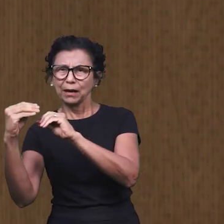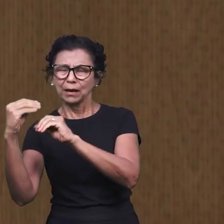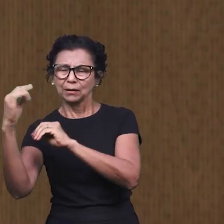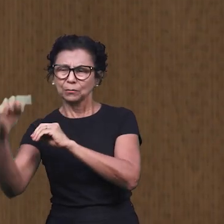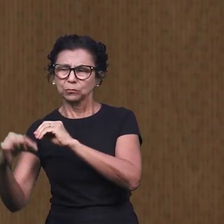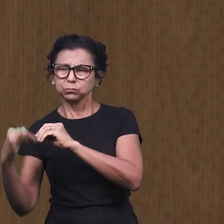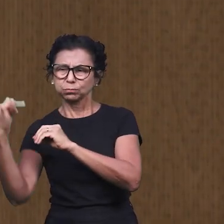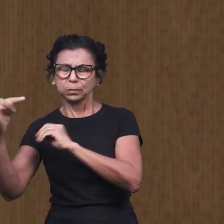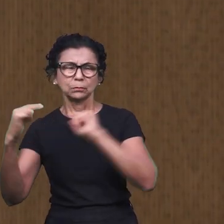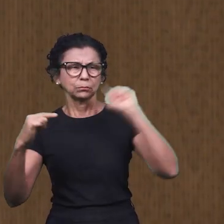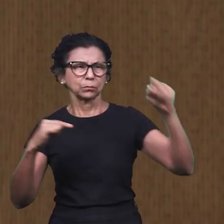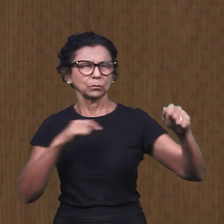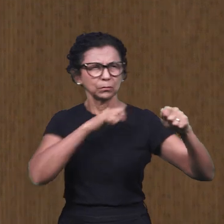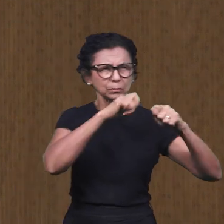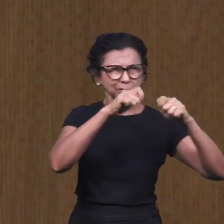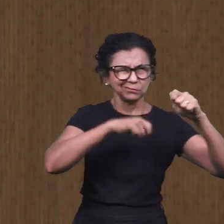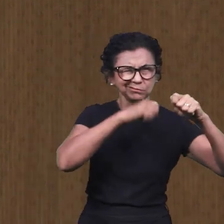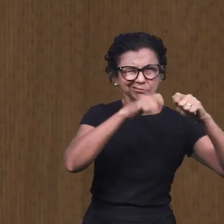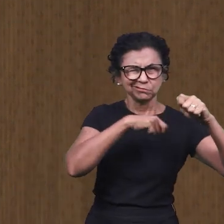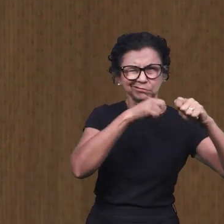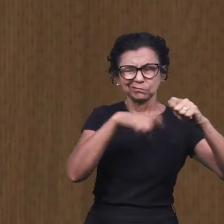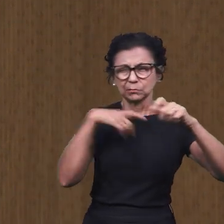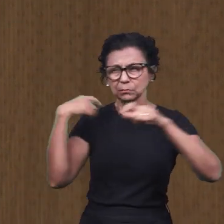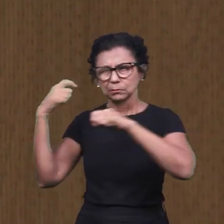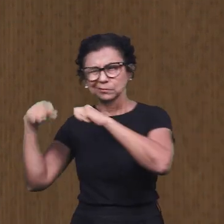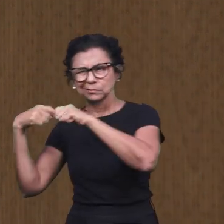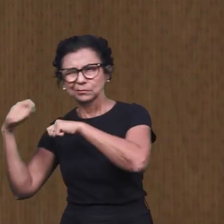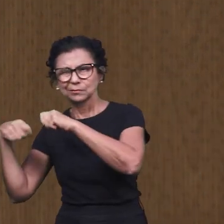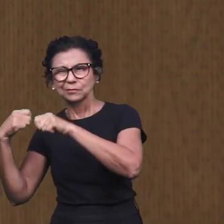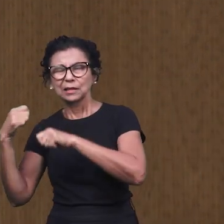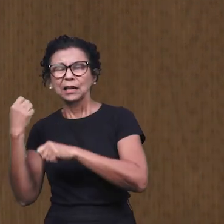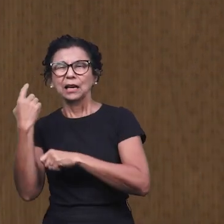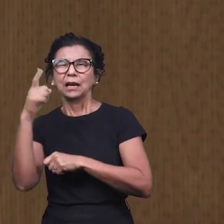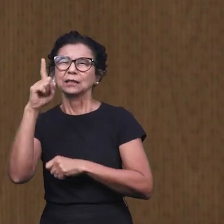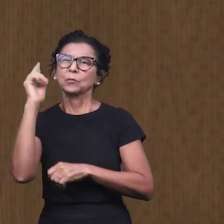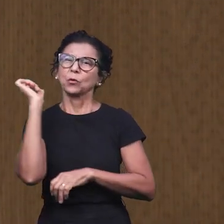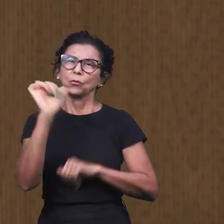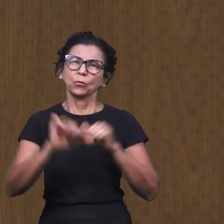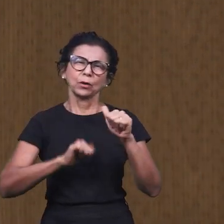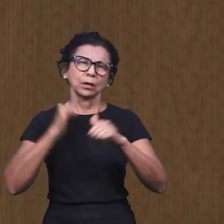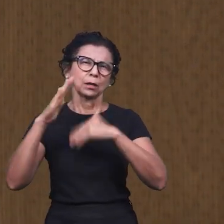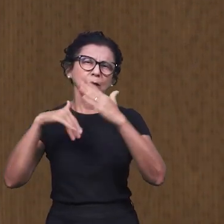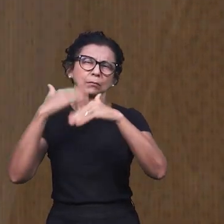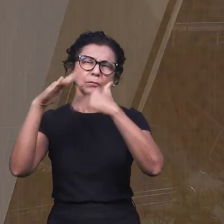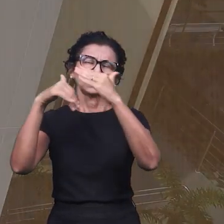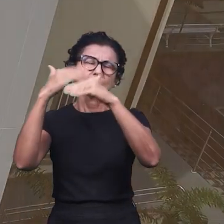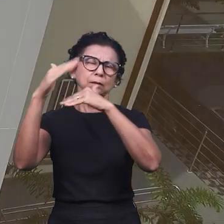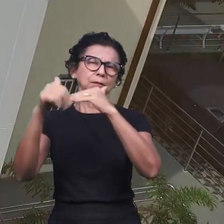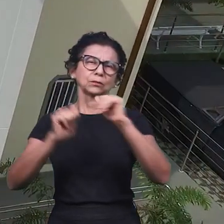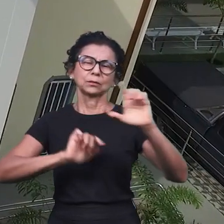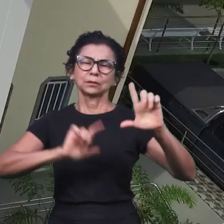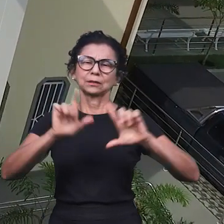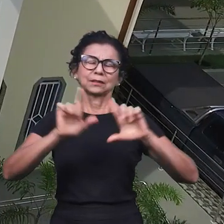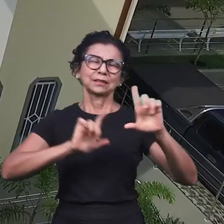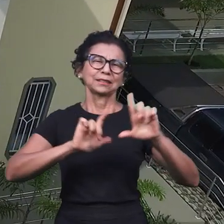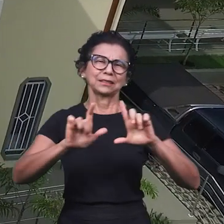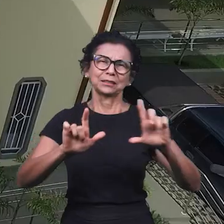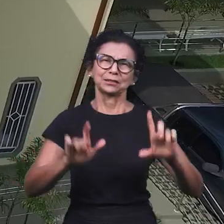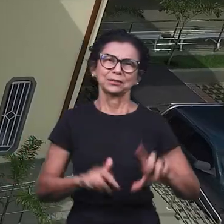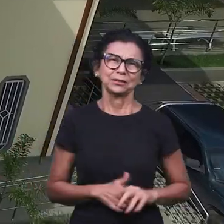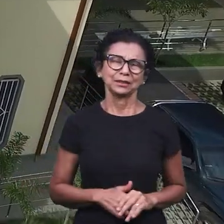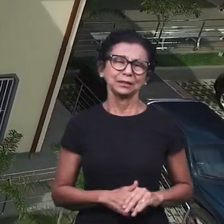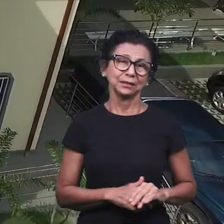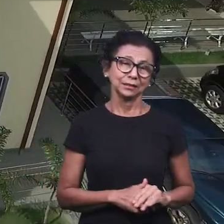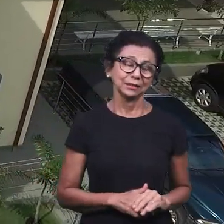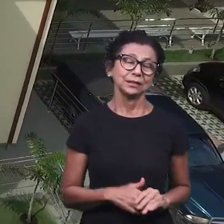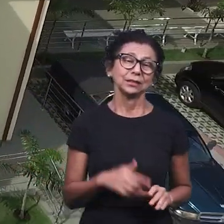que era o futebol, né? E aqui agora mudou, né? Agora estamos numa coisa muito mais maravilhosa,